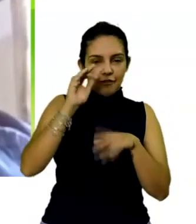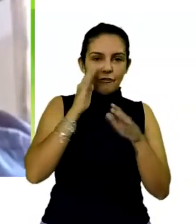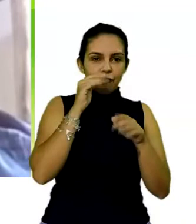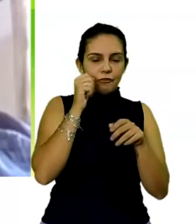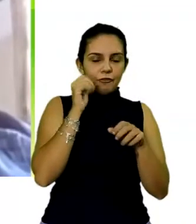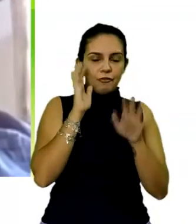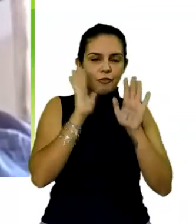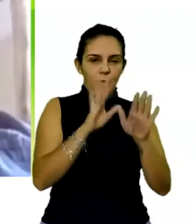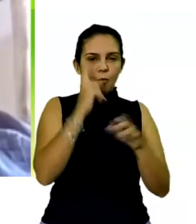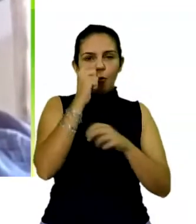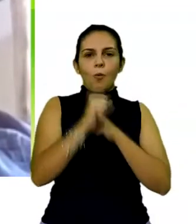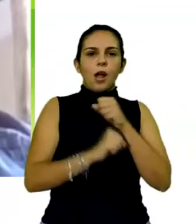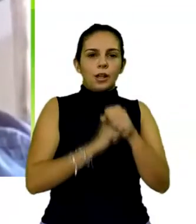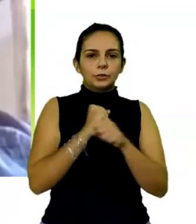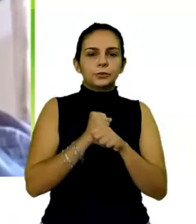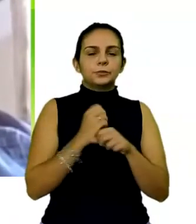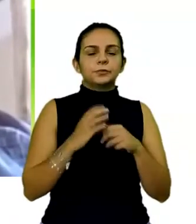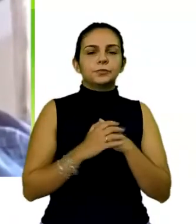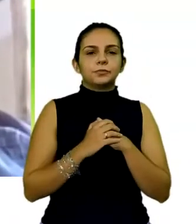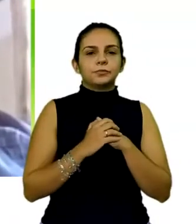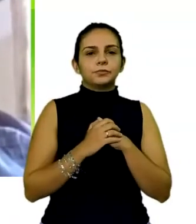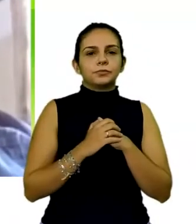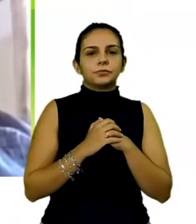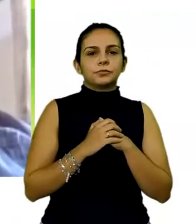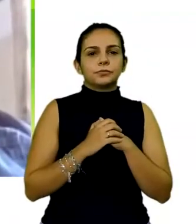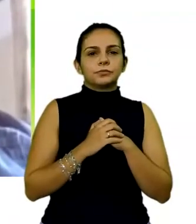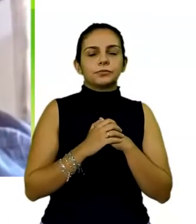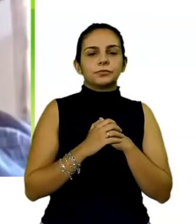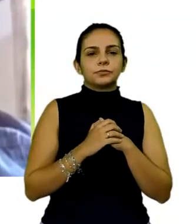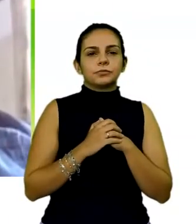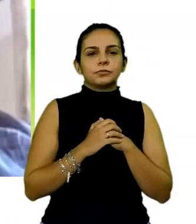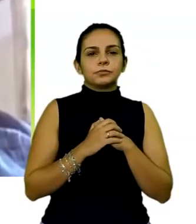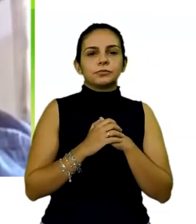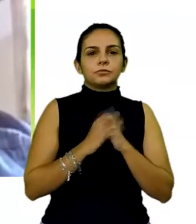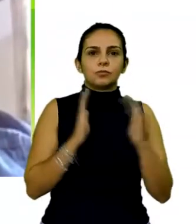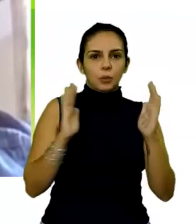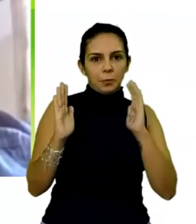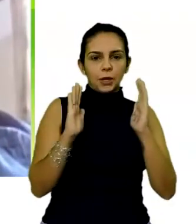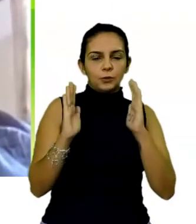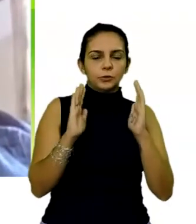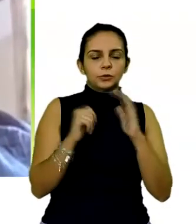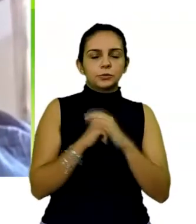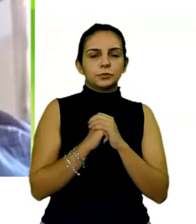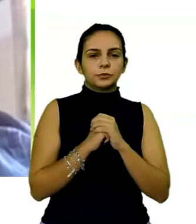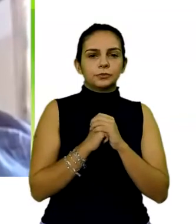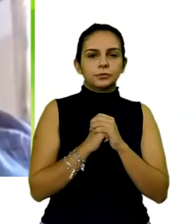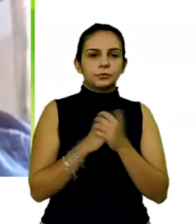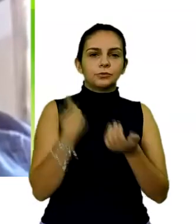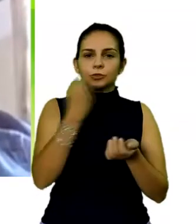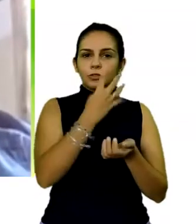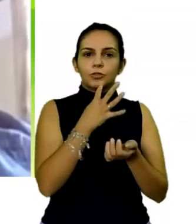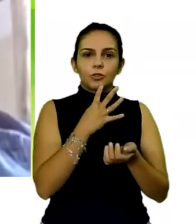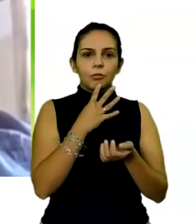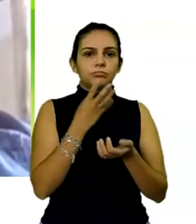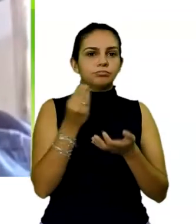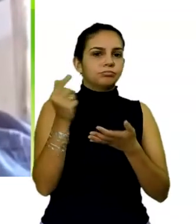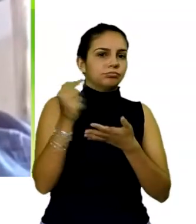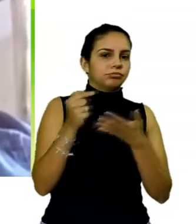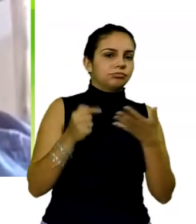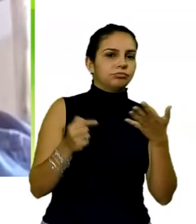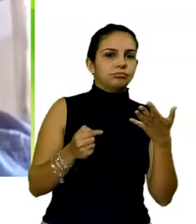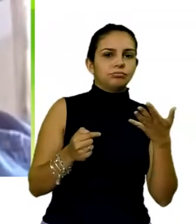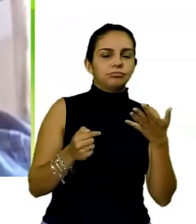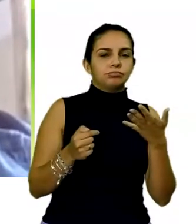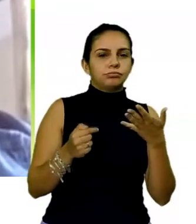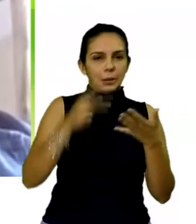ou quase um ano. E nesse período, nós conhecemos